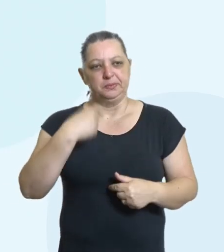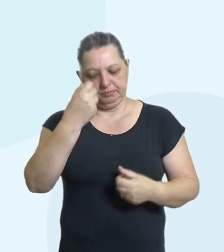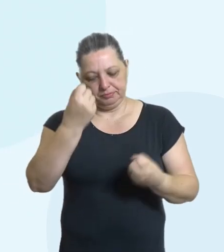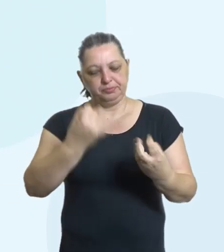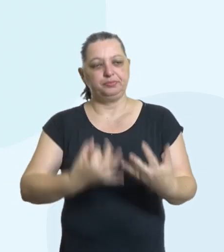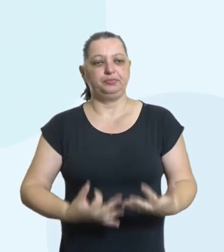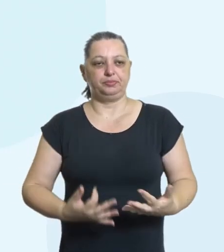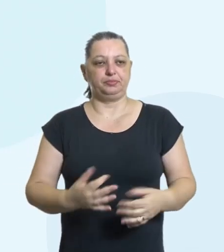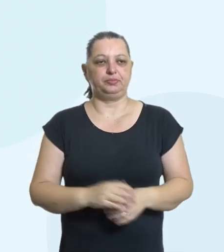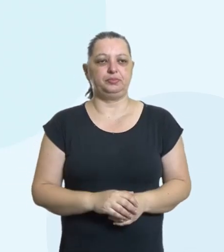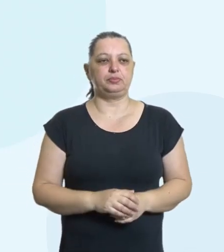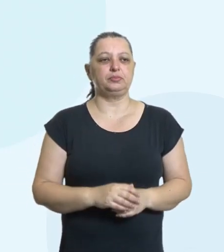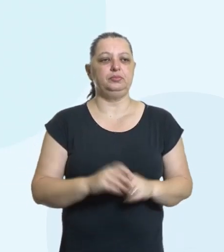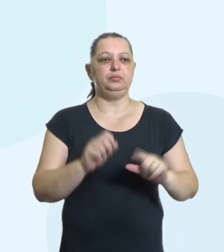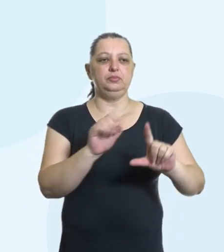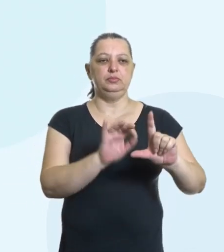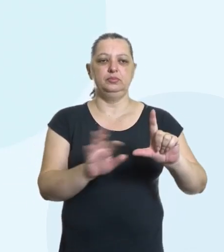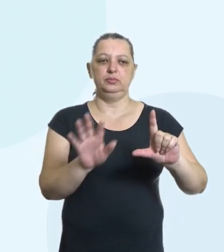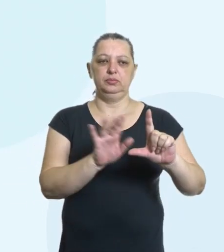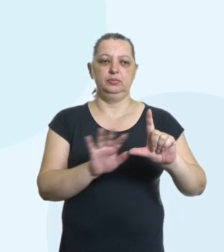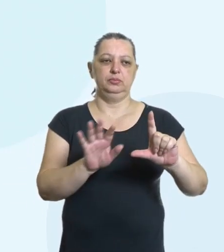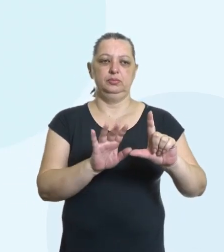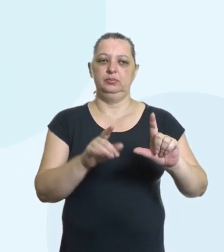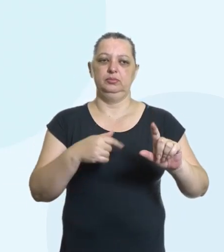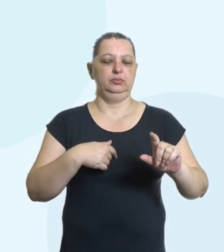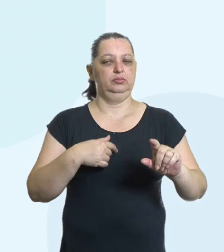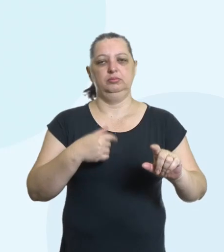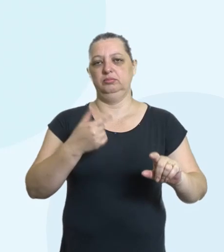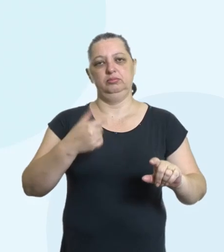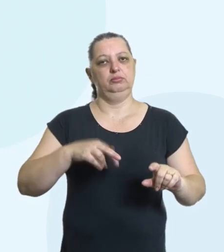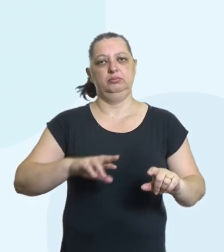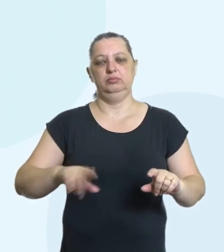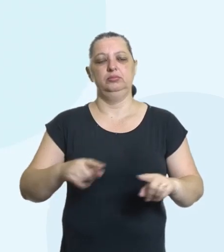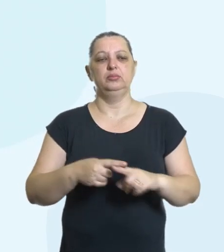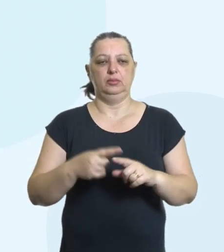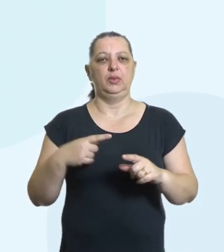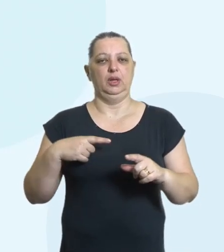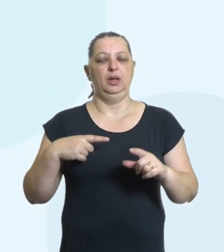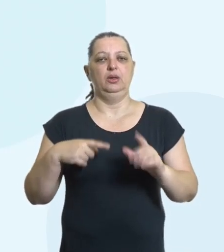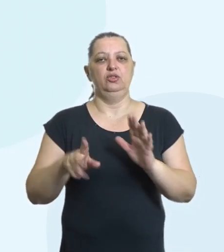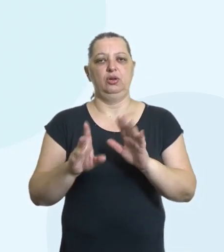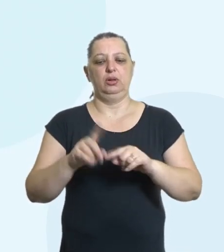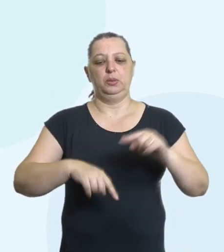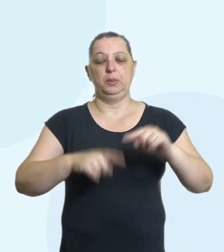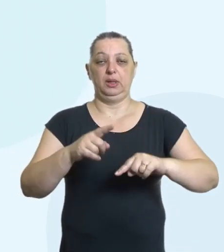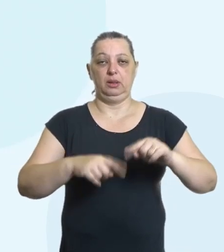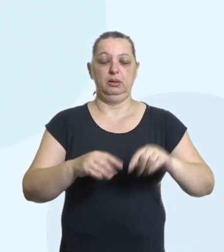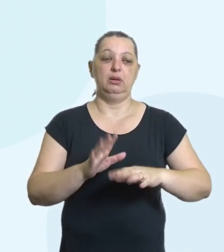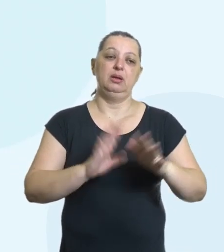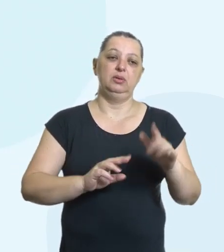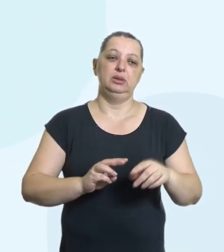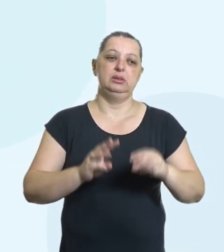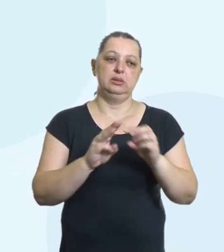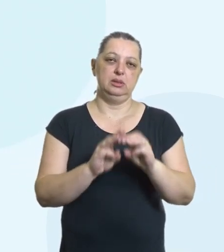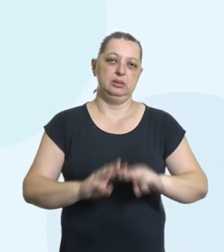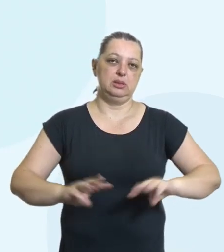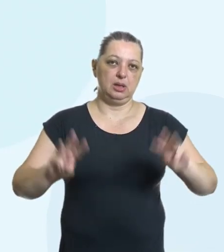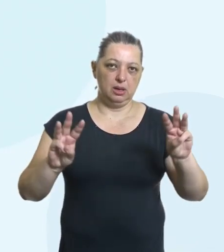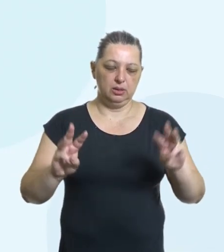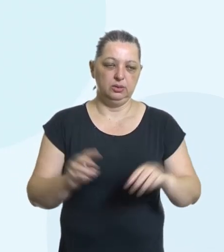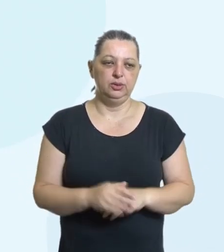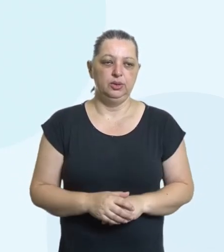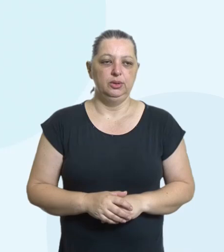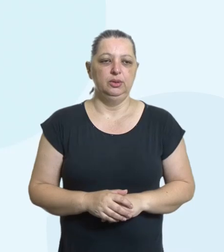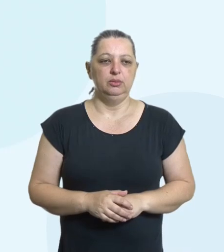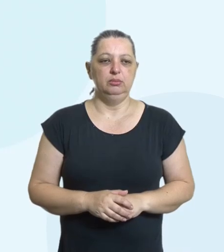escrevendo. Legenda, não sou eu que estou escrevendo, consta no material. Geralmente é um site, um local onde as